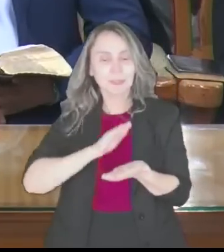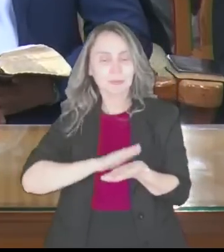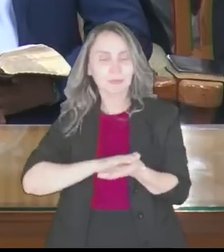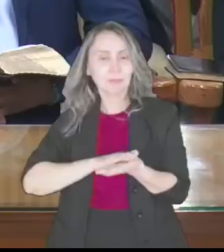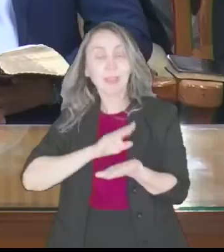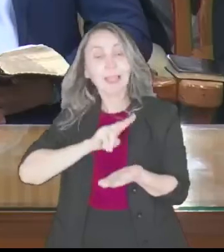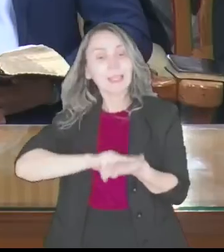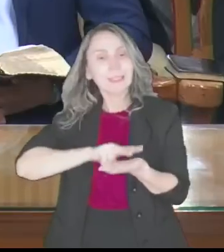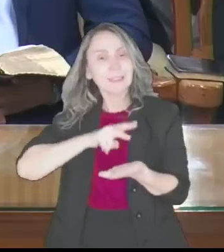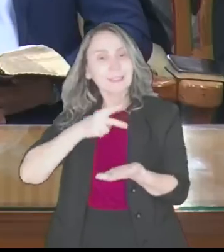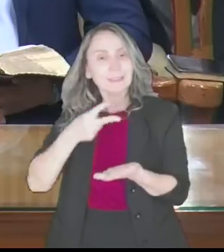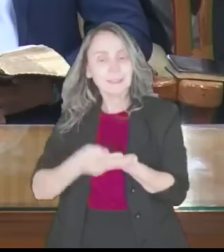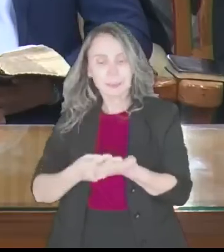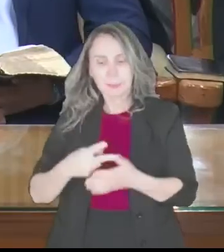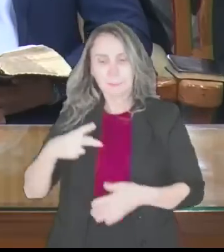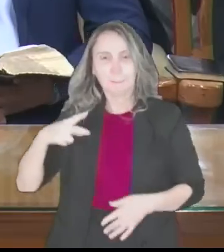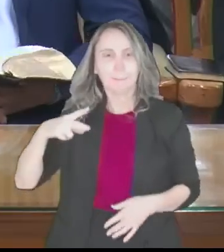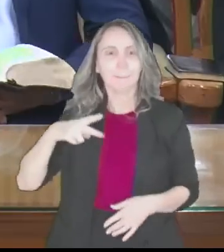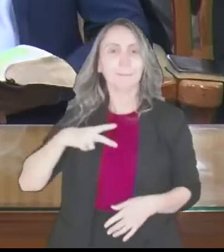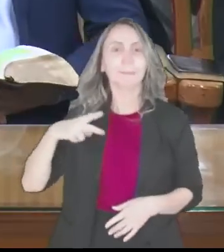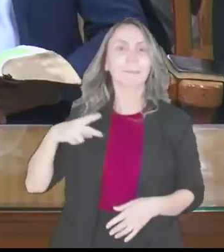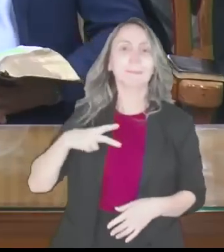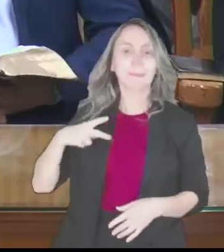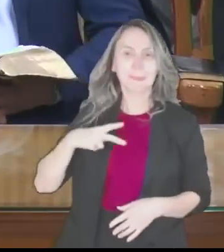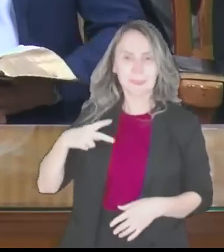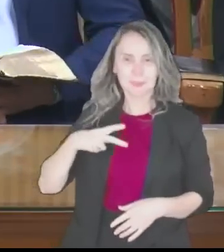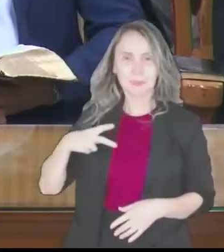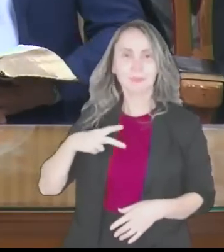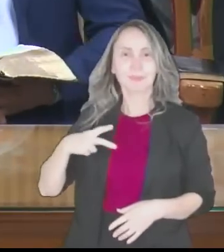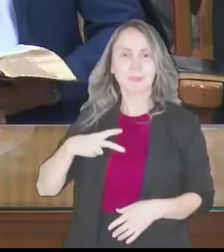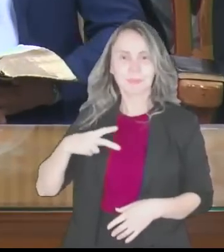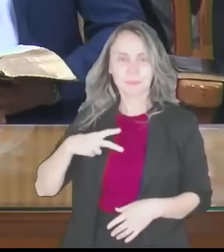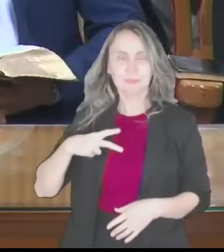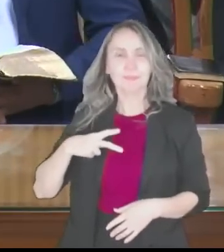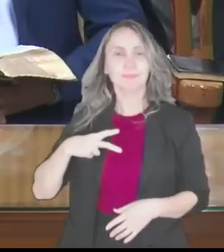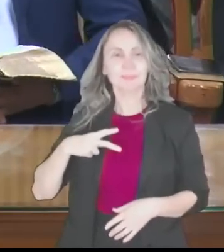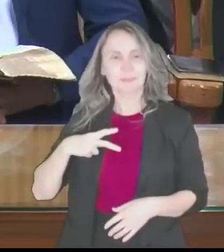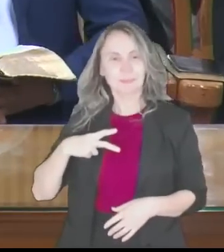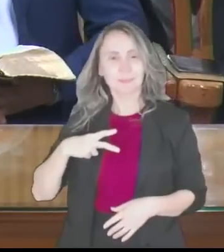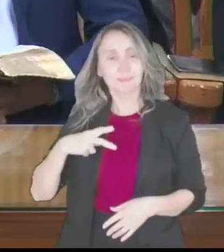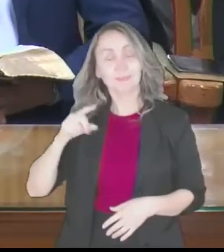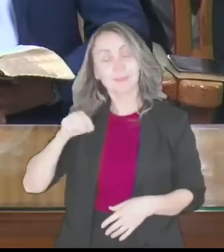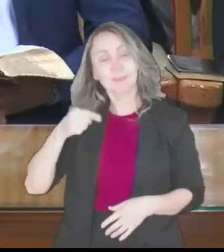particularmente de acordo com a sua cabeça, e depois enveredaram por caminhos terríveis.